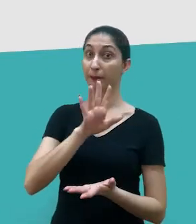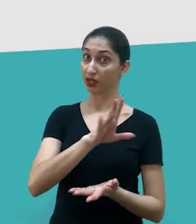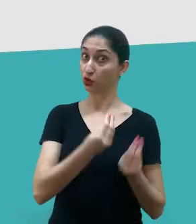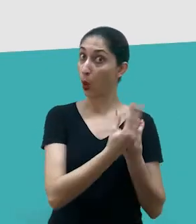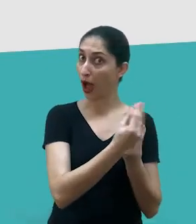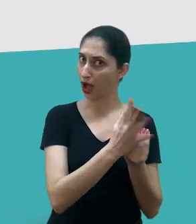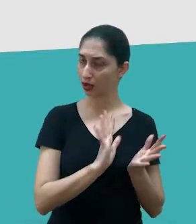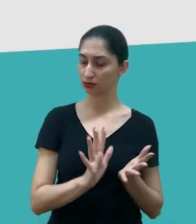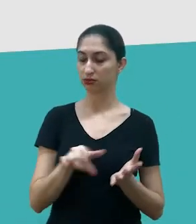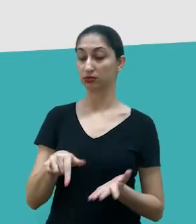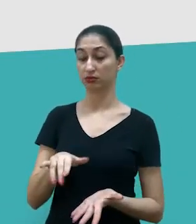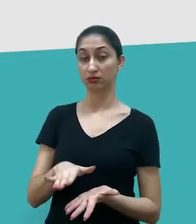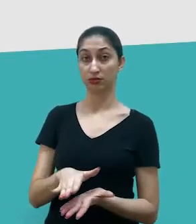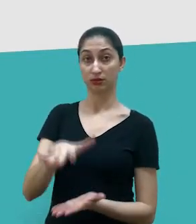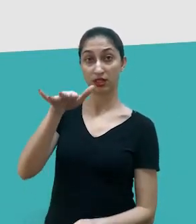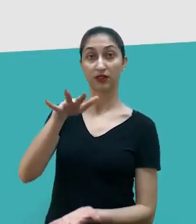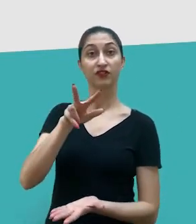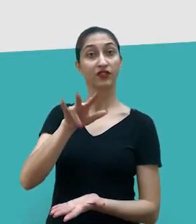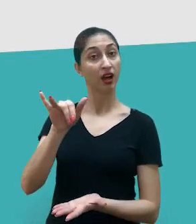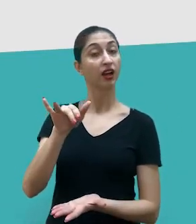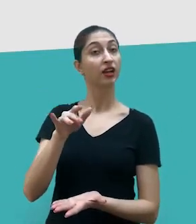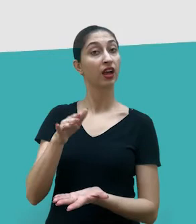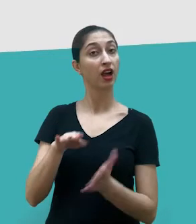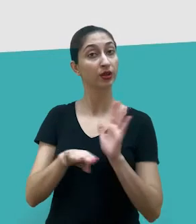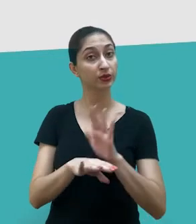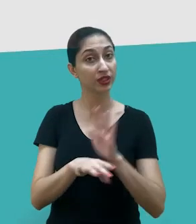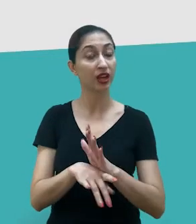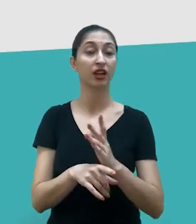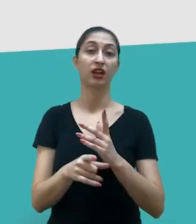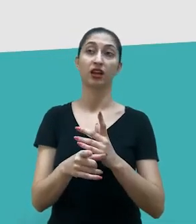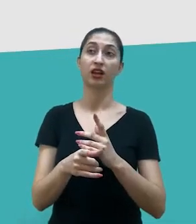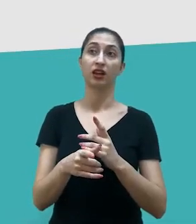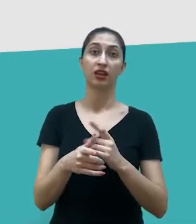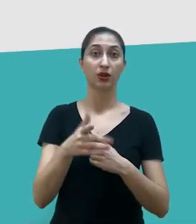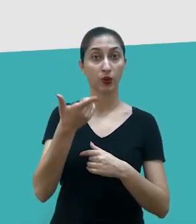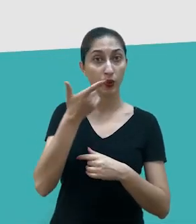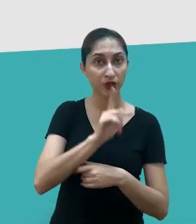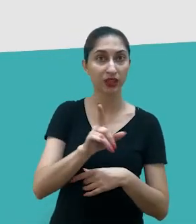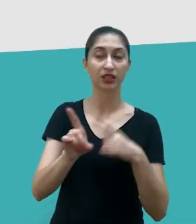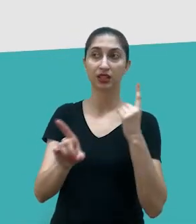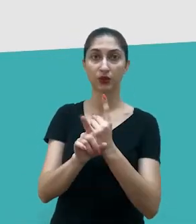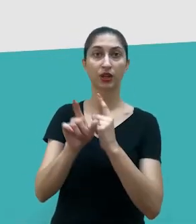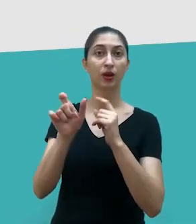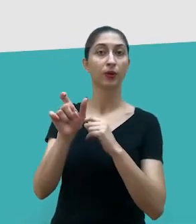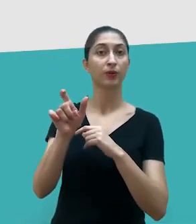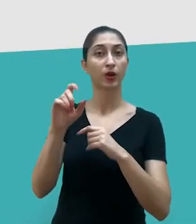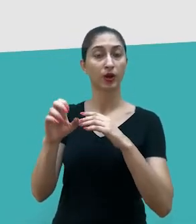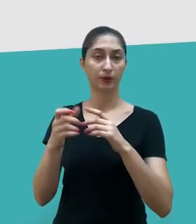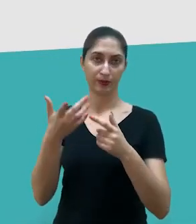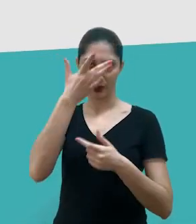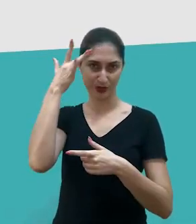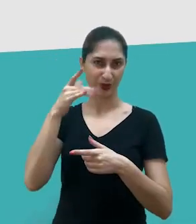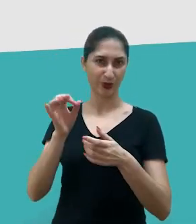ajuste, nós vamos ajudar a economia local e achar uma boa costureira de ajuste. E a